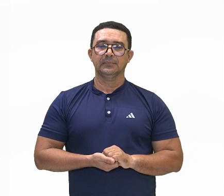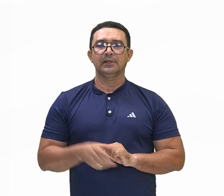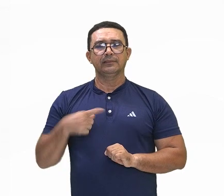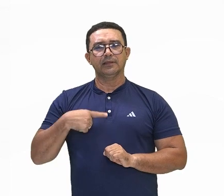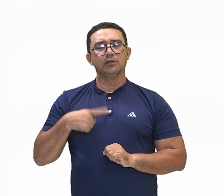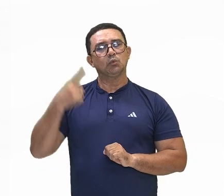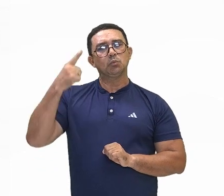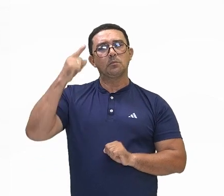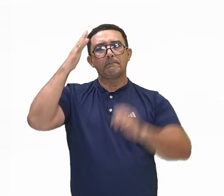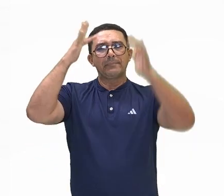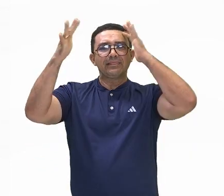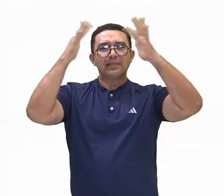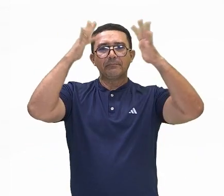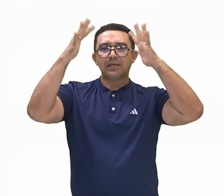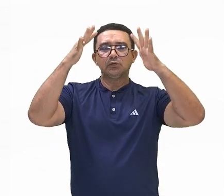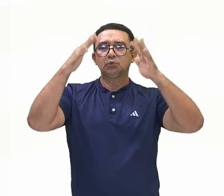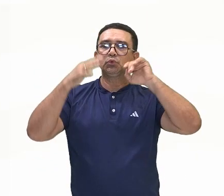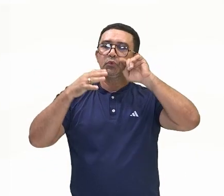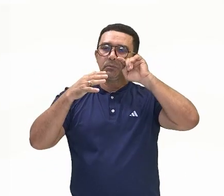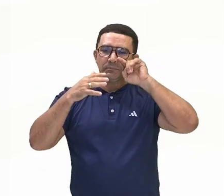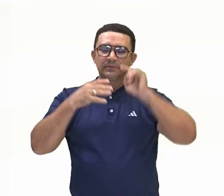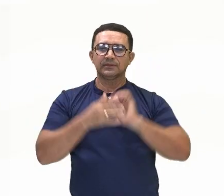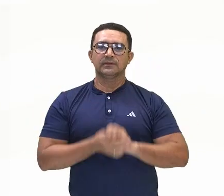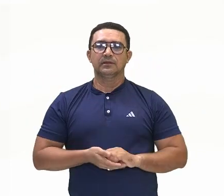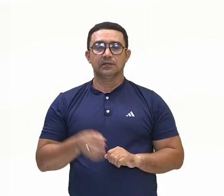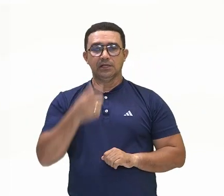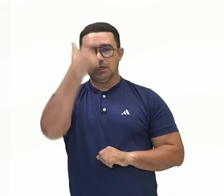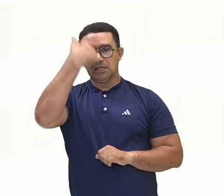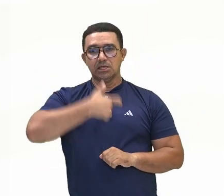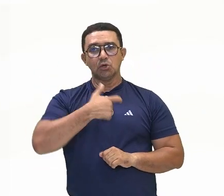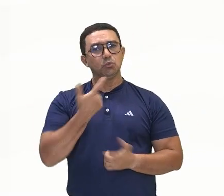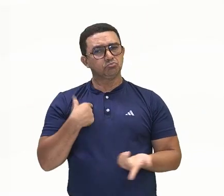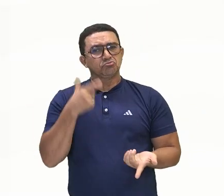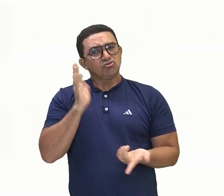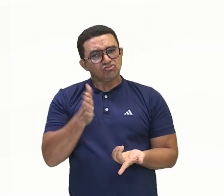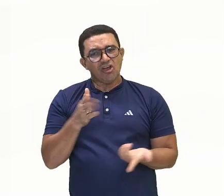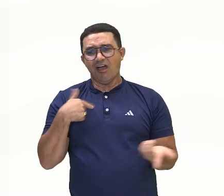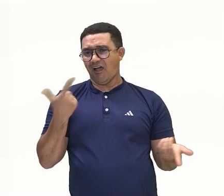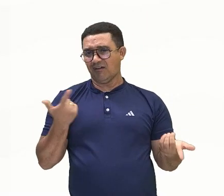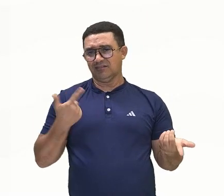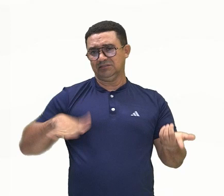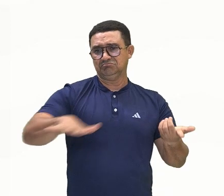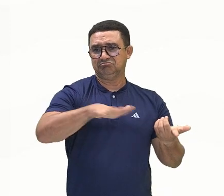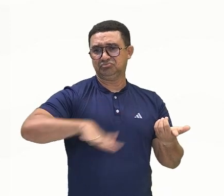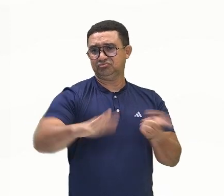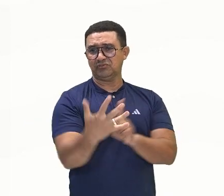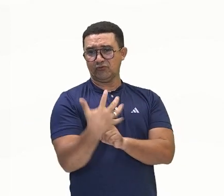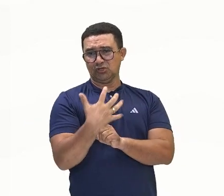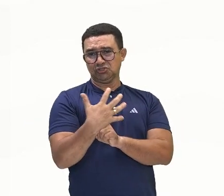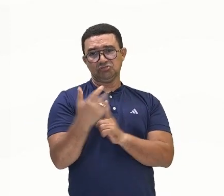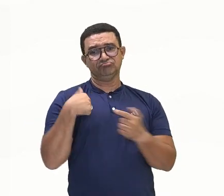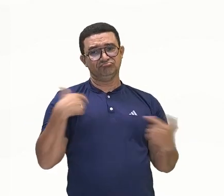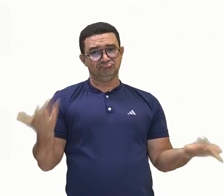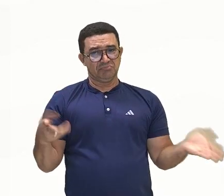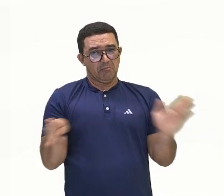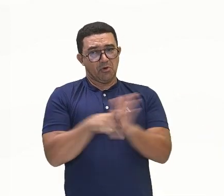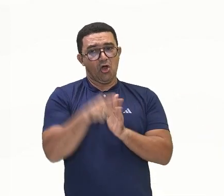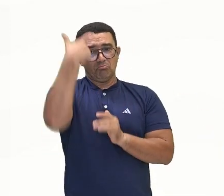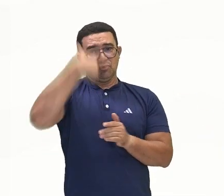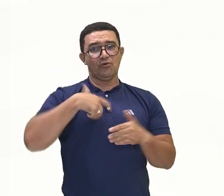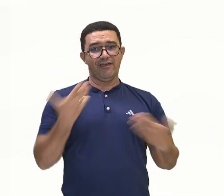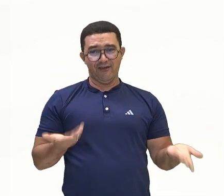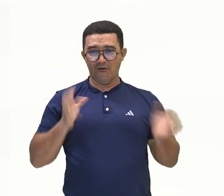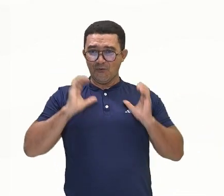pensamento determinista, ou seja, eu já sou assim, é o meio que diz quem eu sou, então se o meio diz